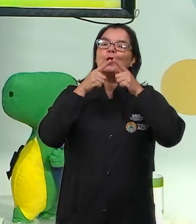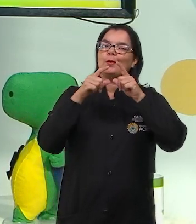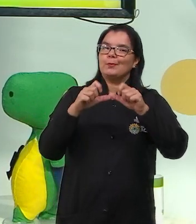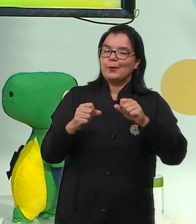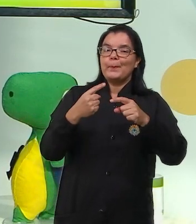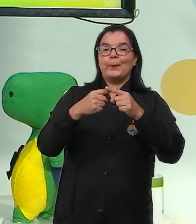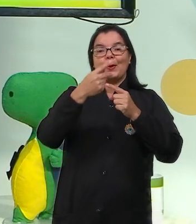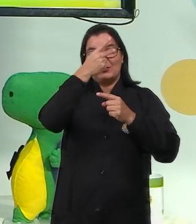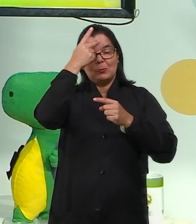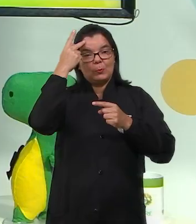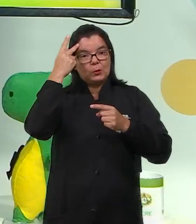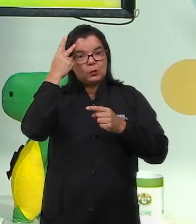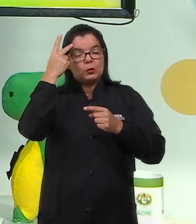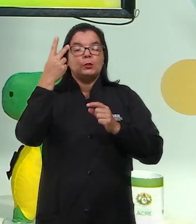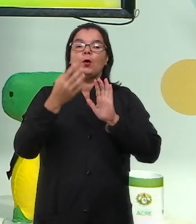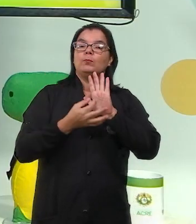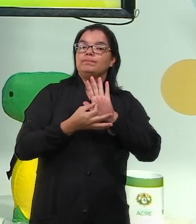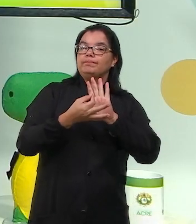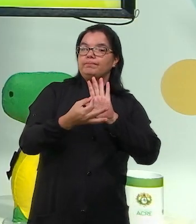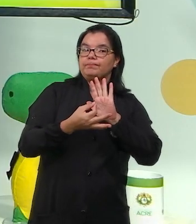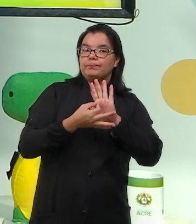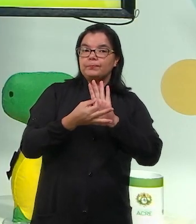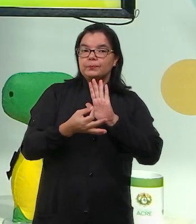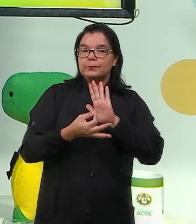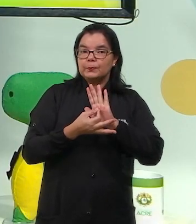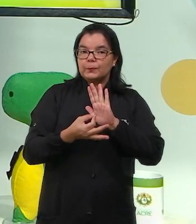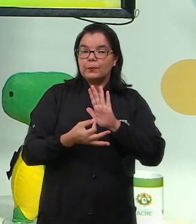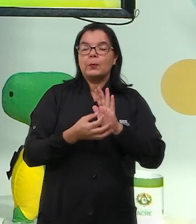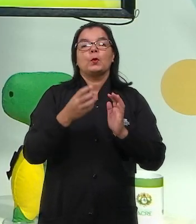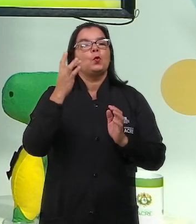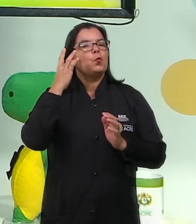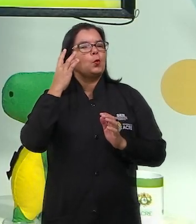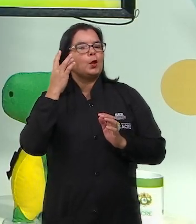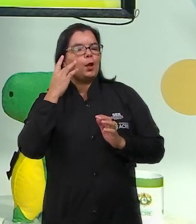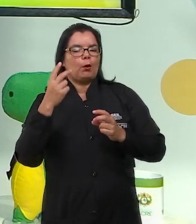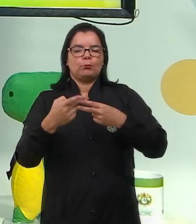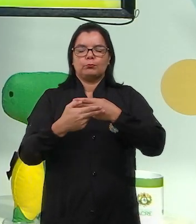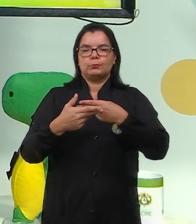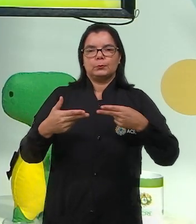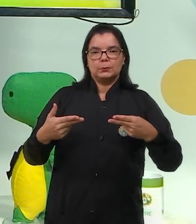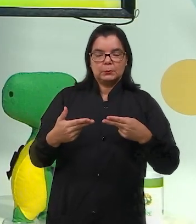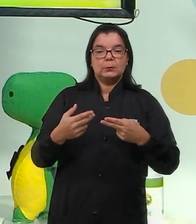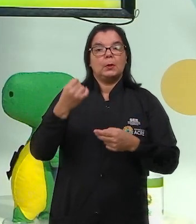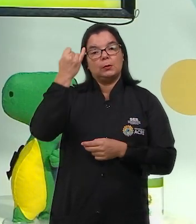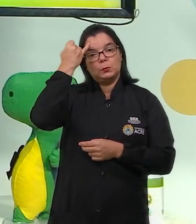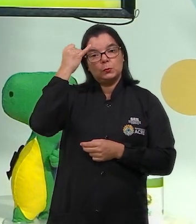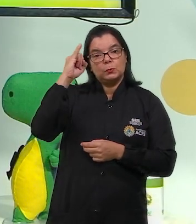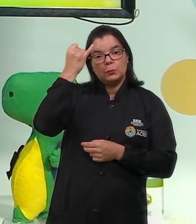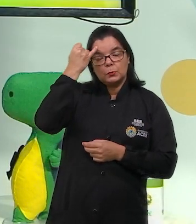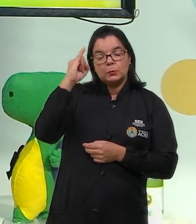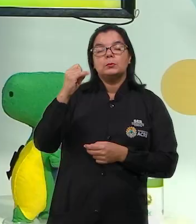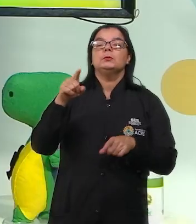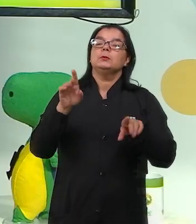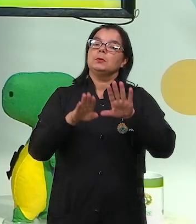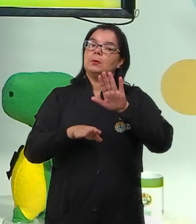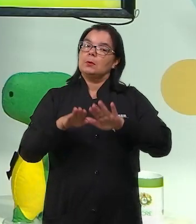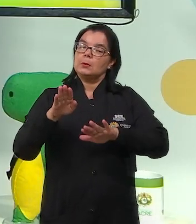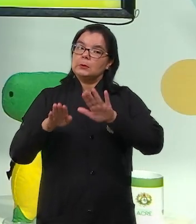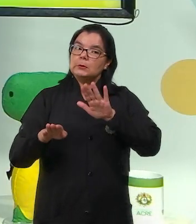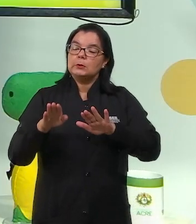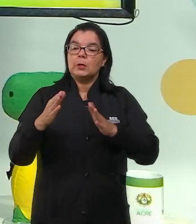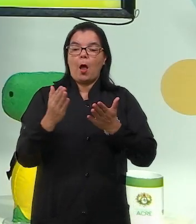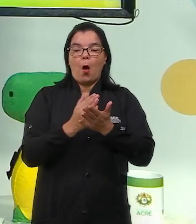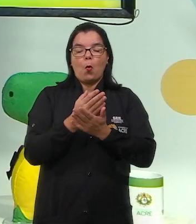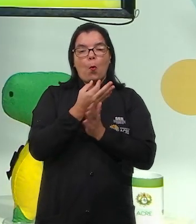as pessoas lá estão se posicionando, estão colocando o que acham do produto, as suas ideias, e às vezes ali